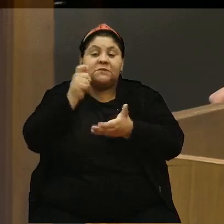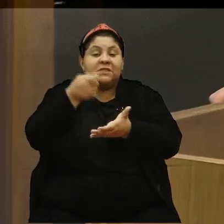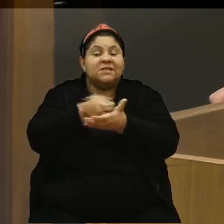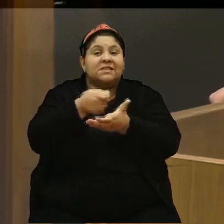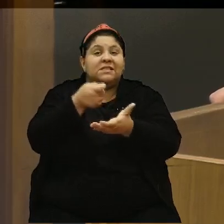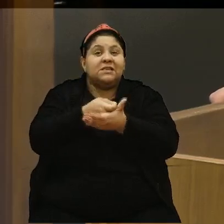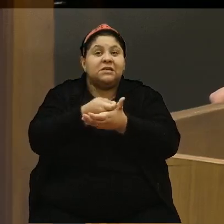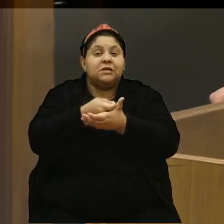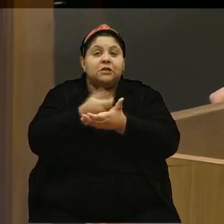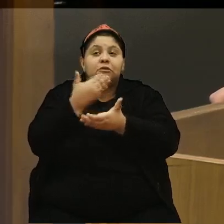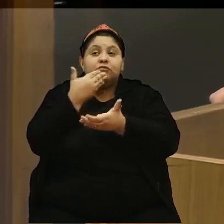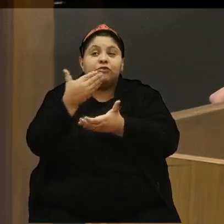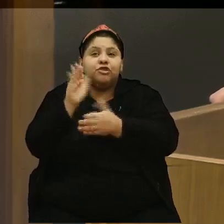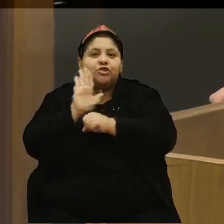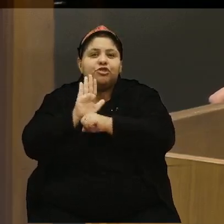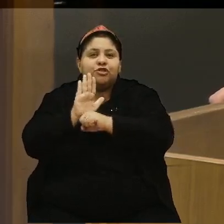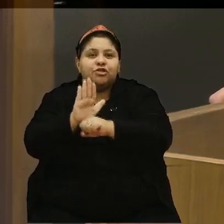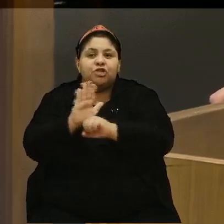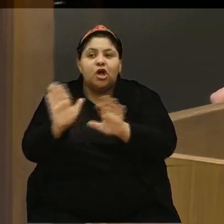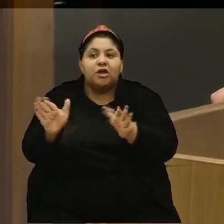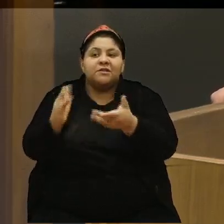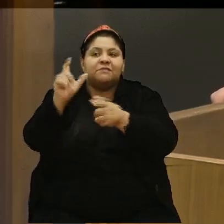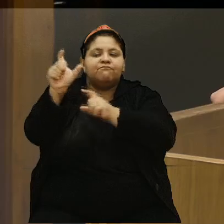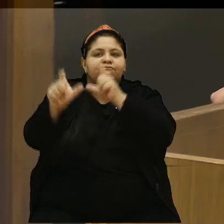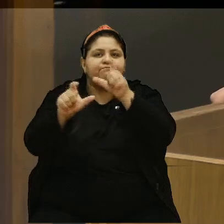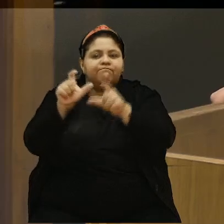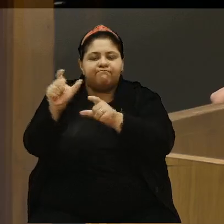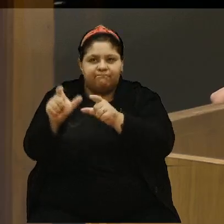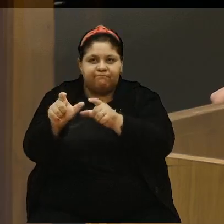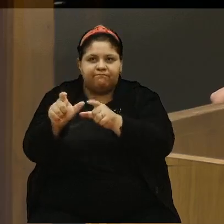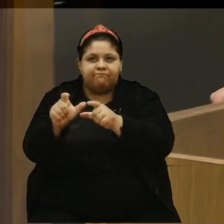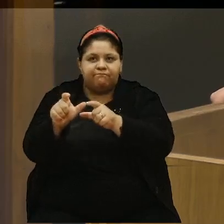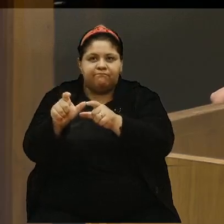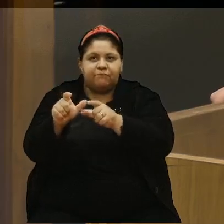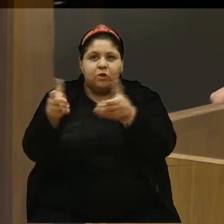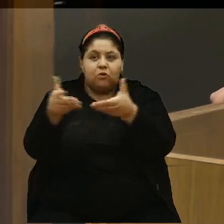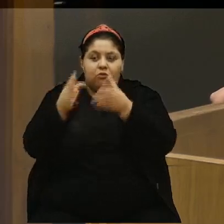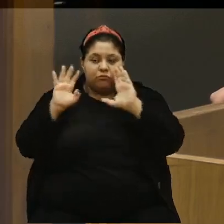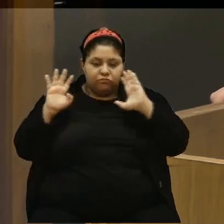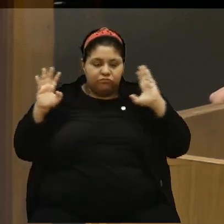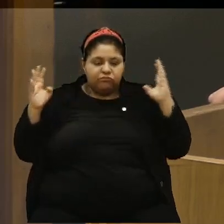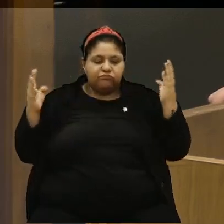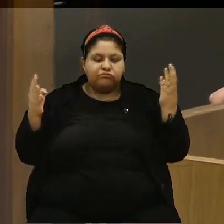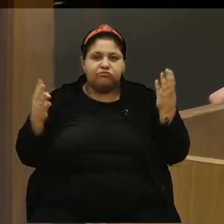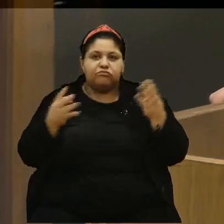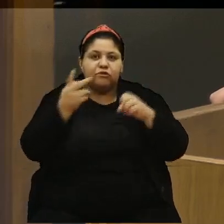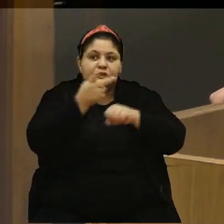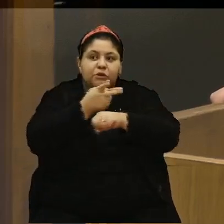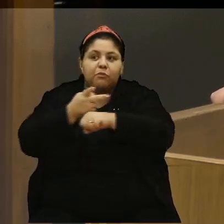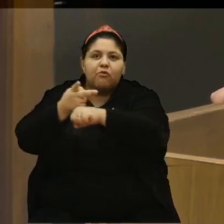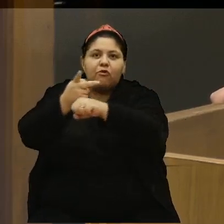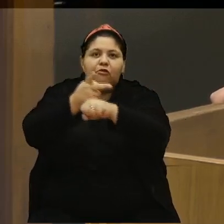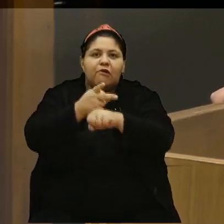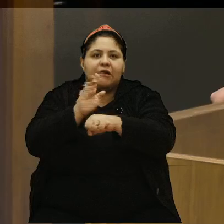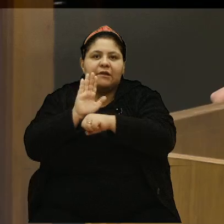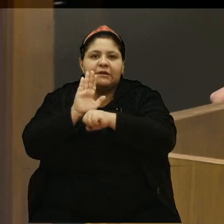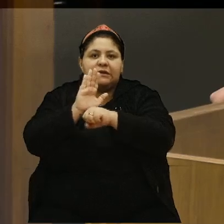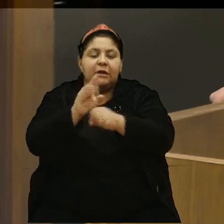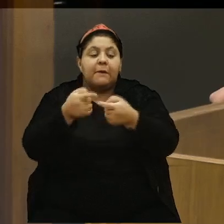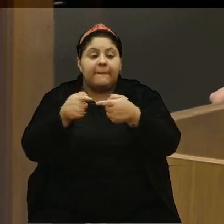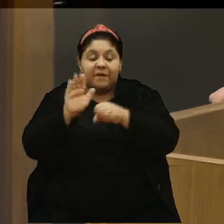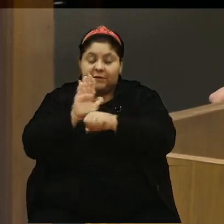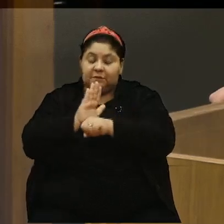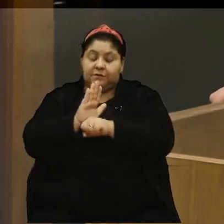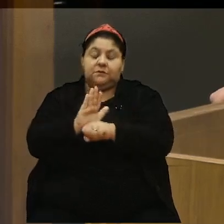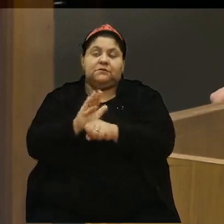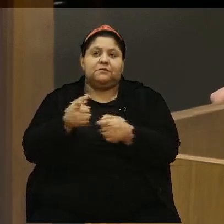buscar ajuda, deve incentivar as pessoas que estão ao nosso redor que busquem ajuda. Mas essa ajuda,